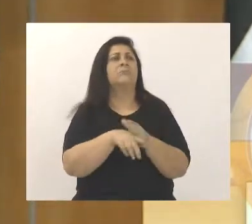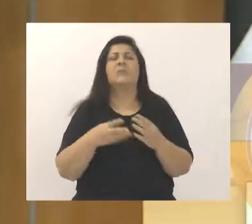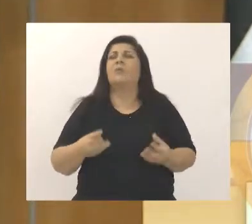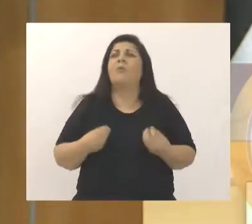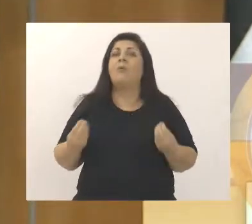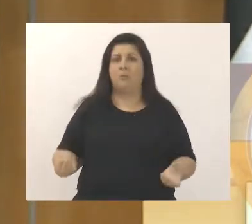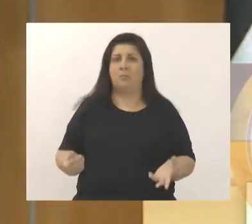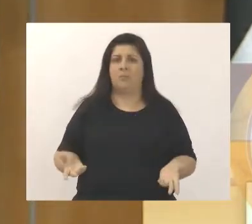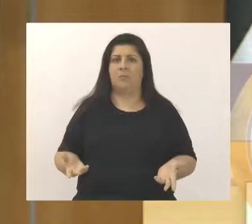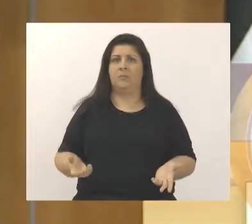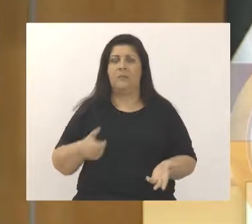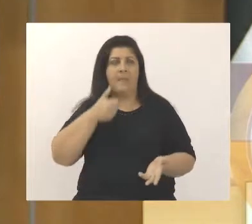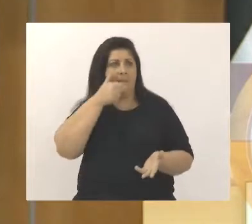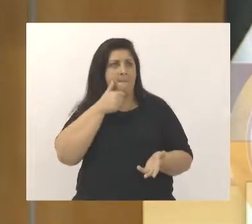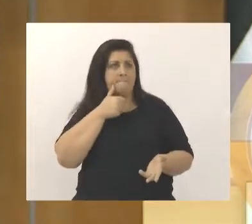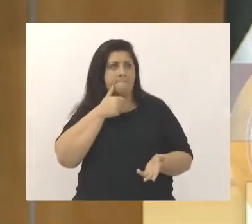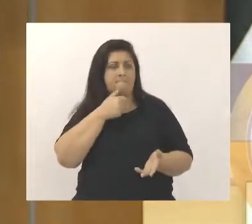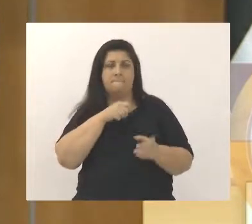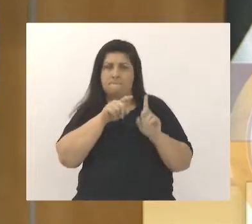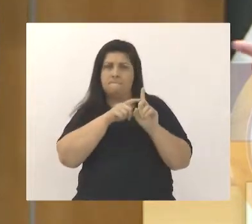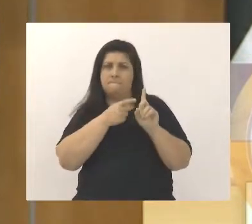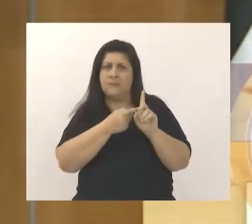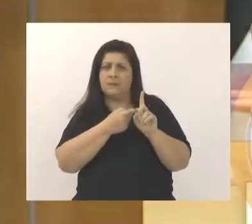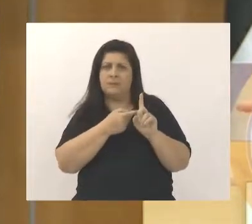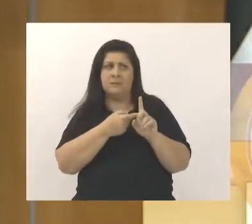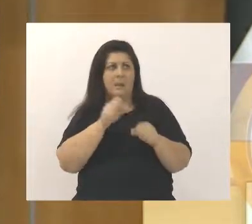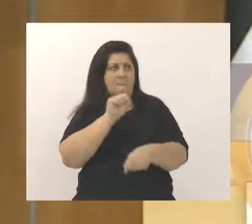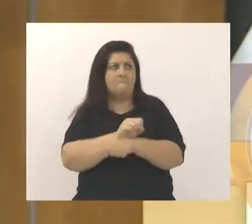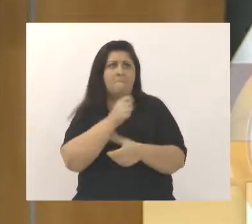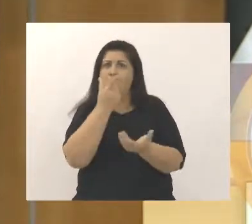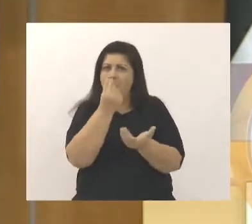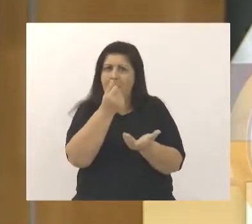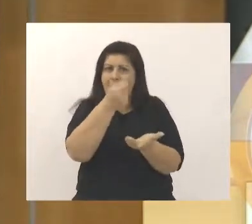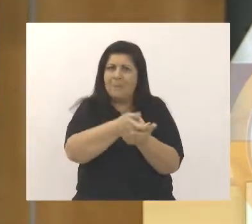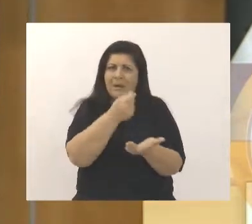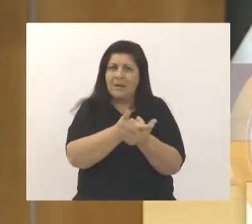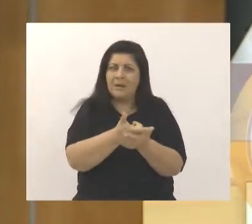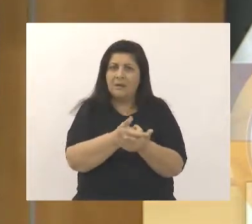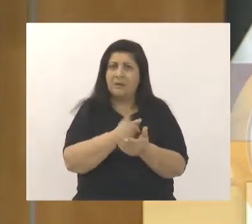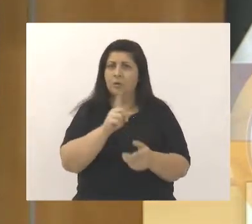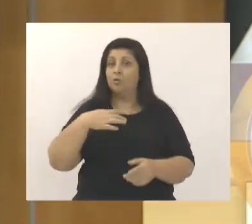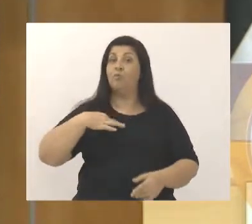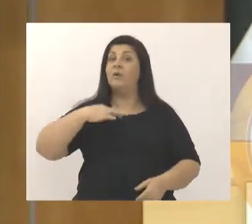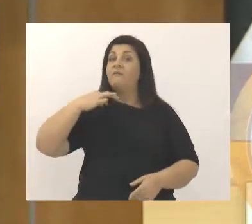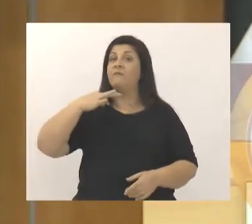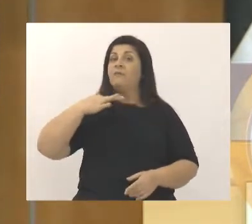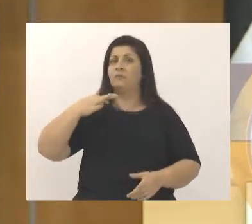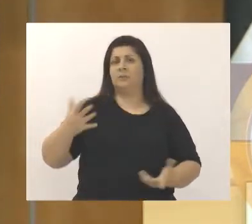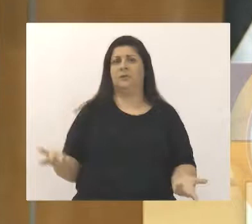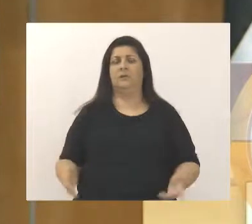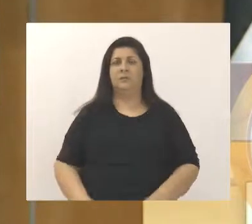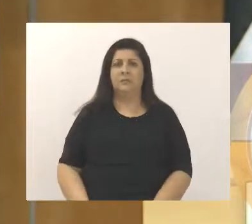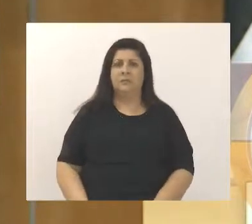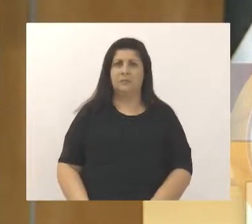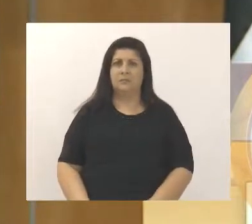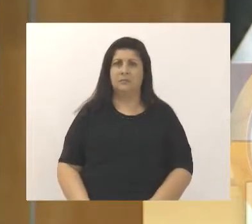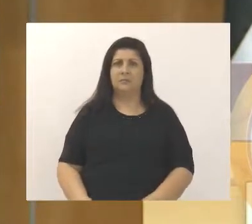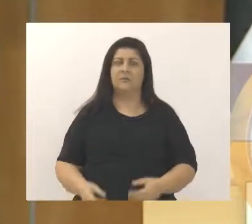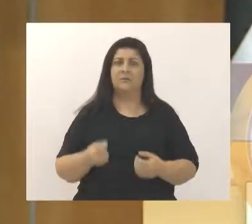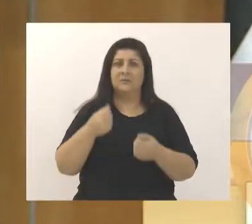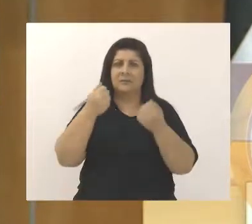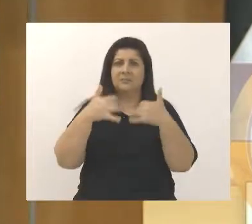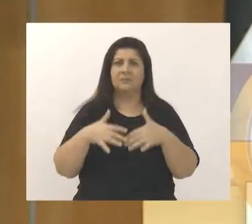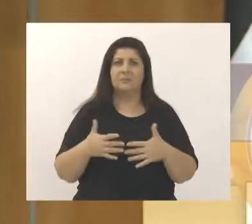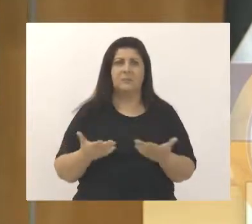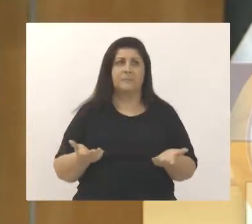paciente pagar por um serviço, porque muitas das vezes esse serviço não é voluntário, se cobram caro, muitas das vezes, Lucimar, como você disse, a maioria